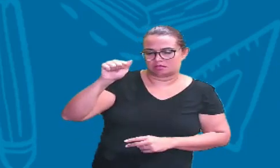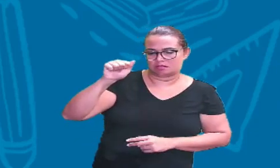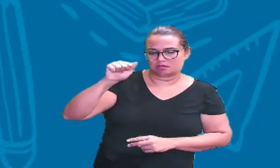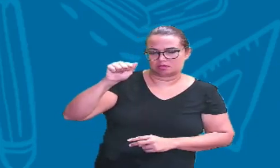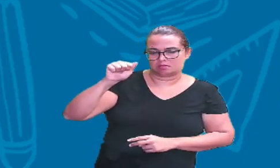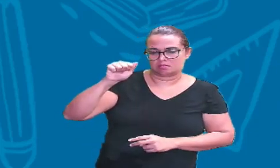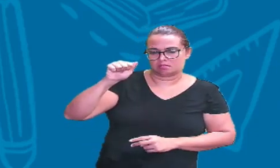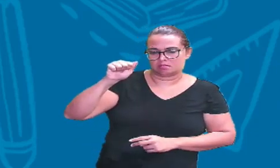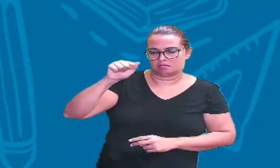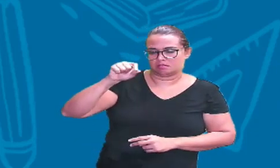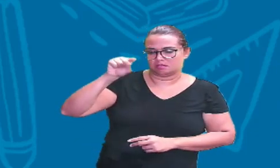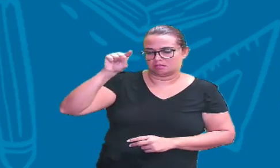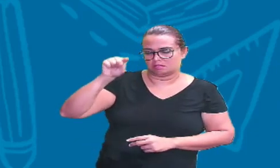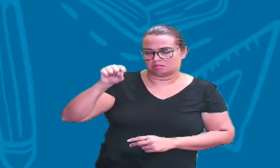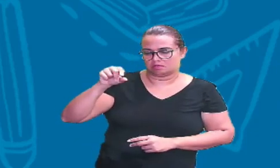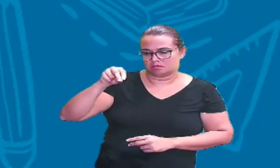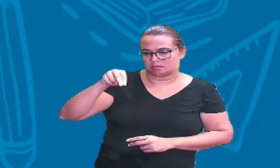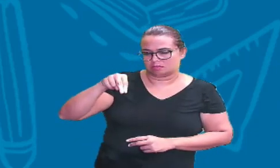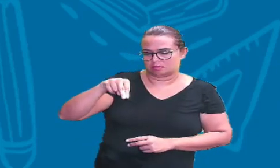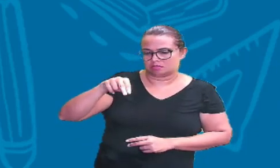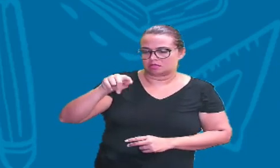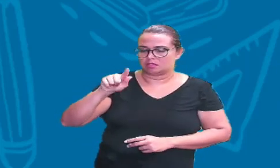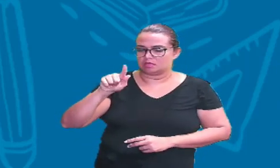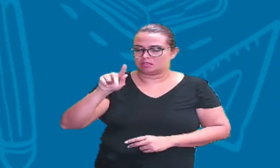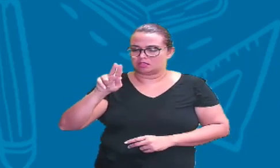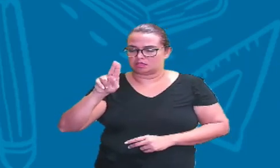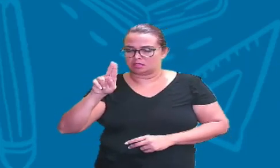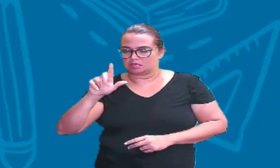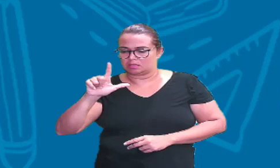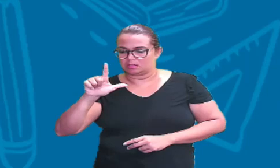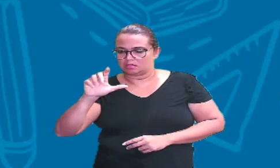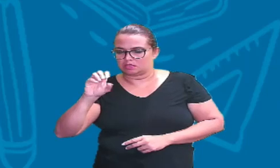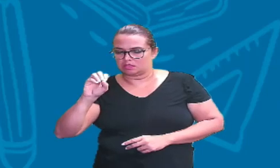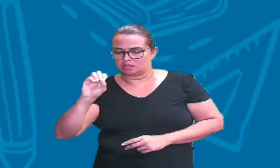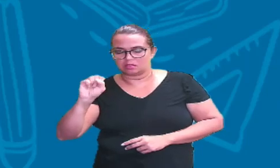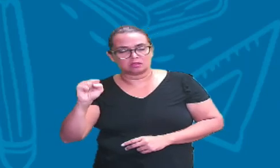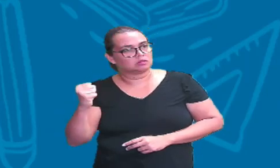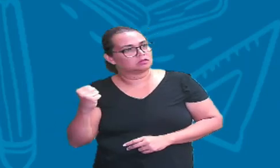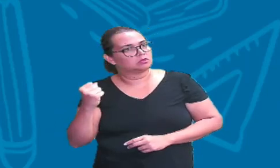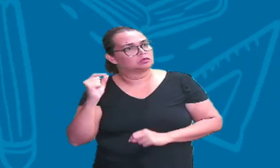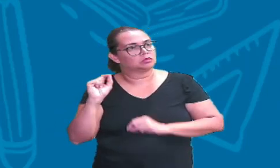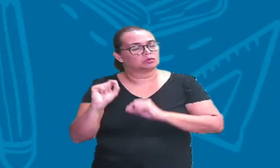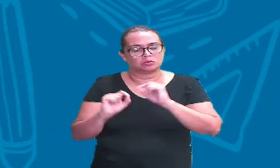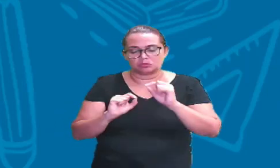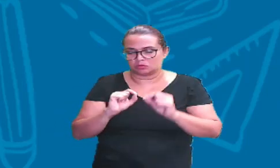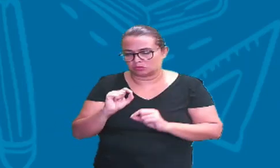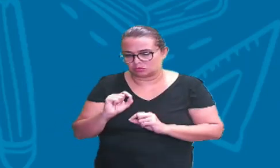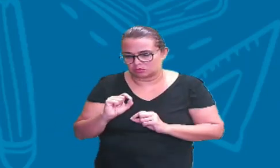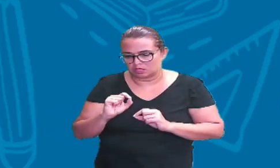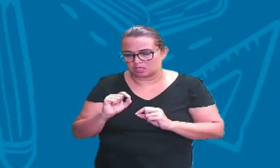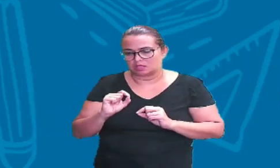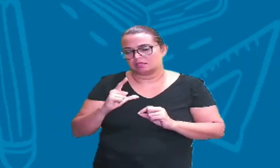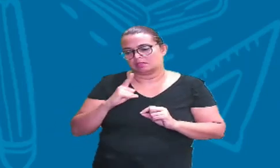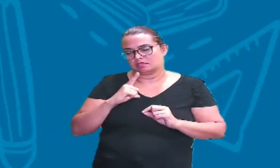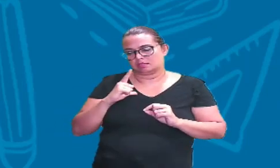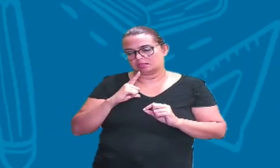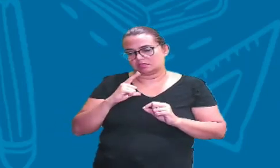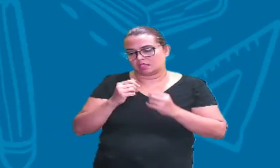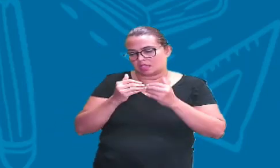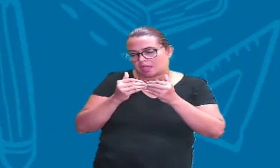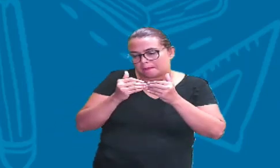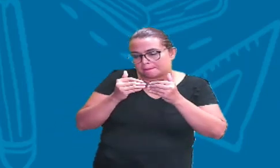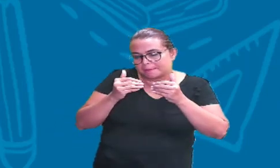Ângulos nada mais são do que uma abertura entre duas retas com